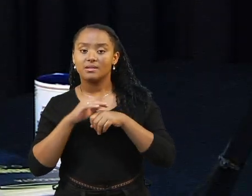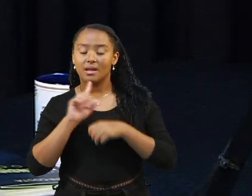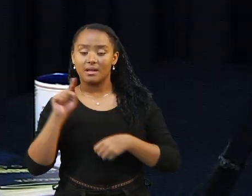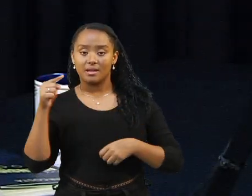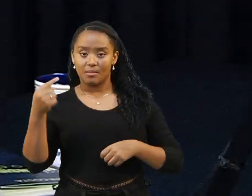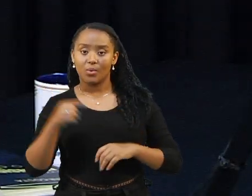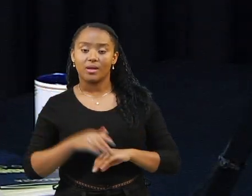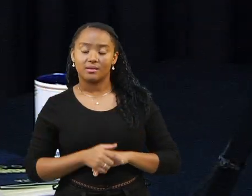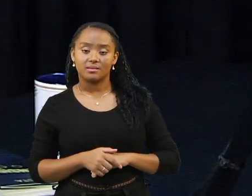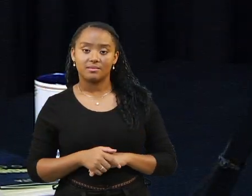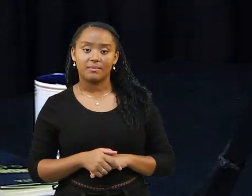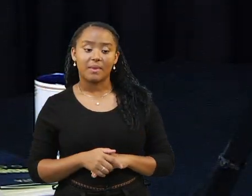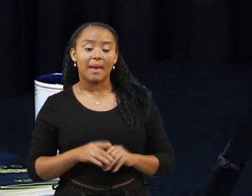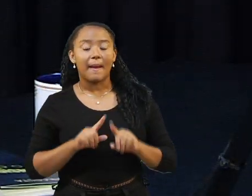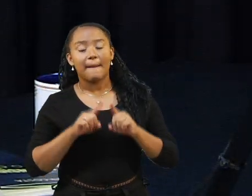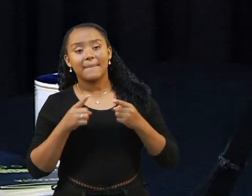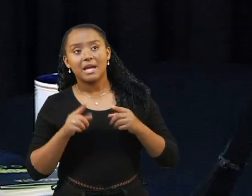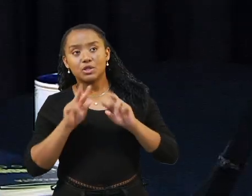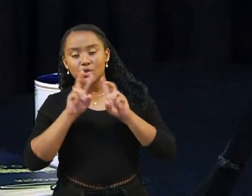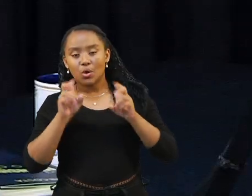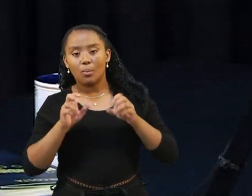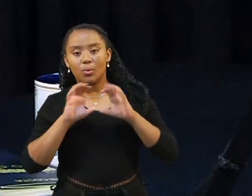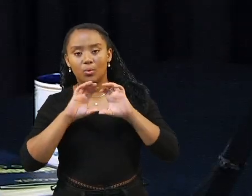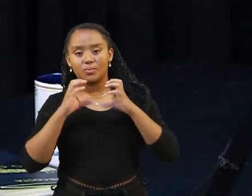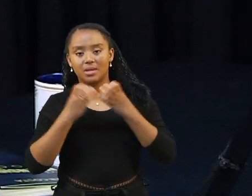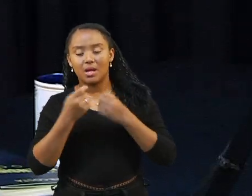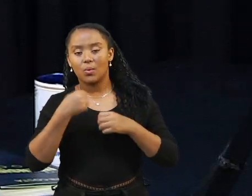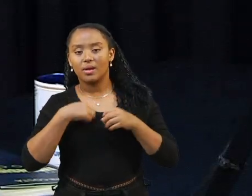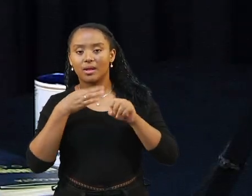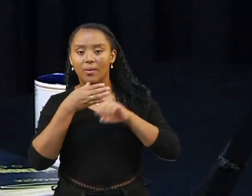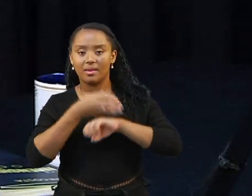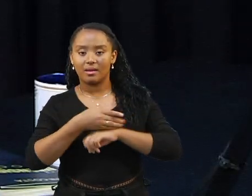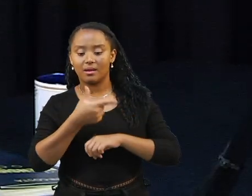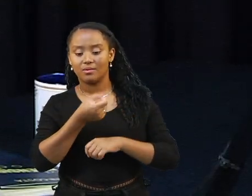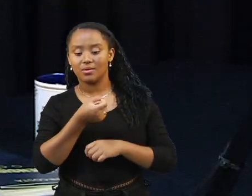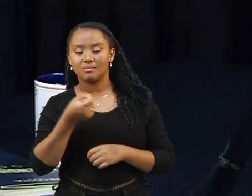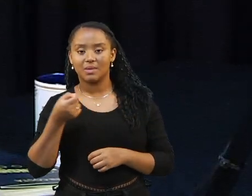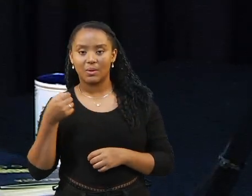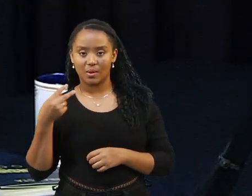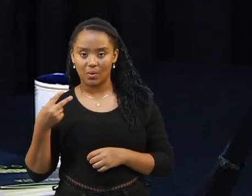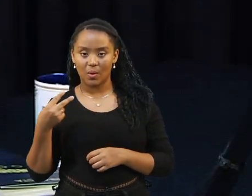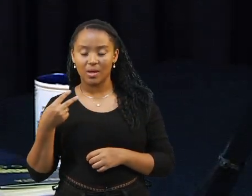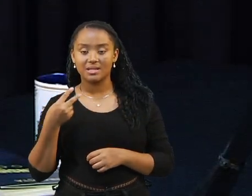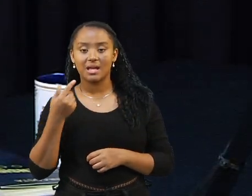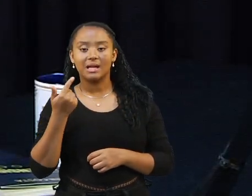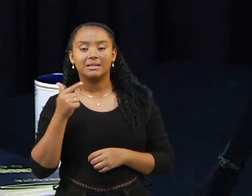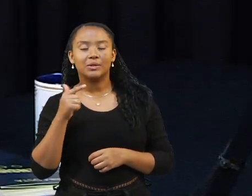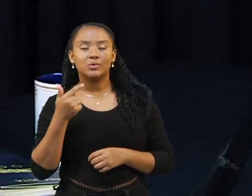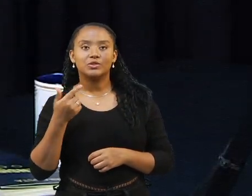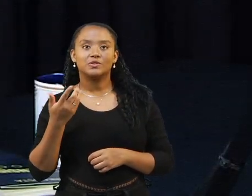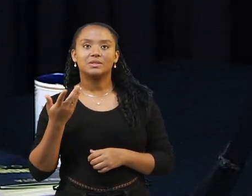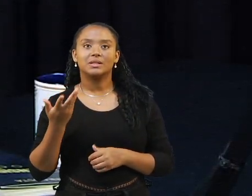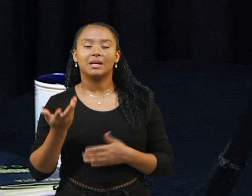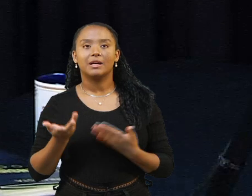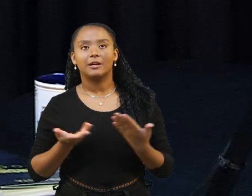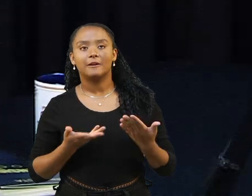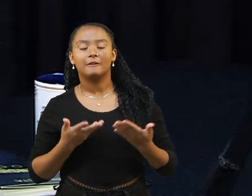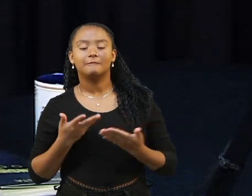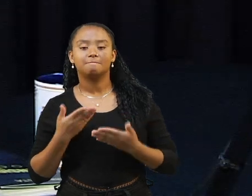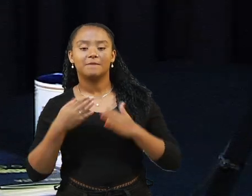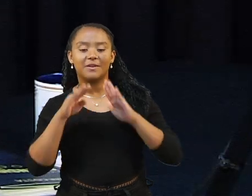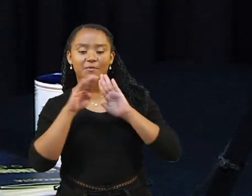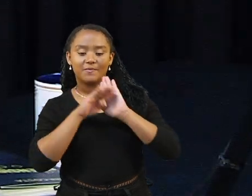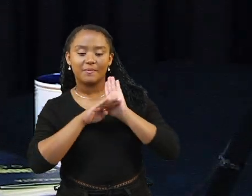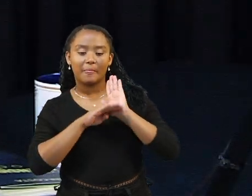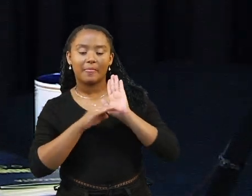depois. Então, o conselho, quando eu entrei em 2002, não estava muito